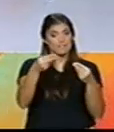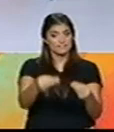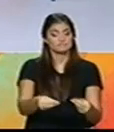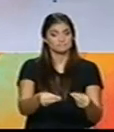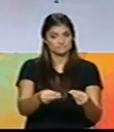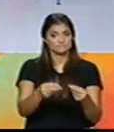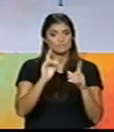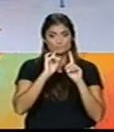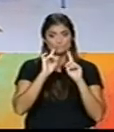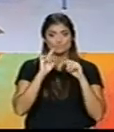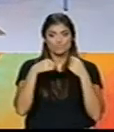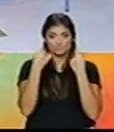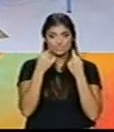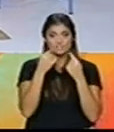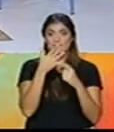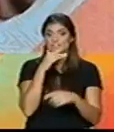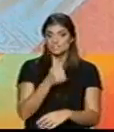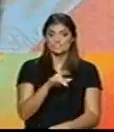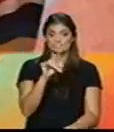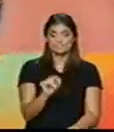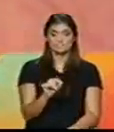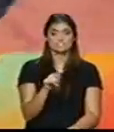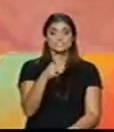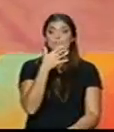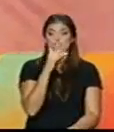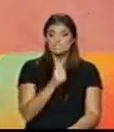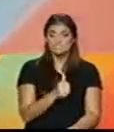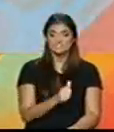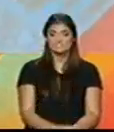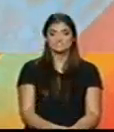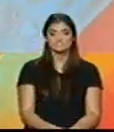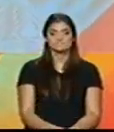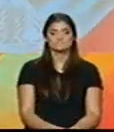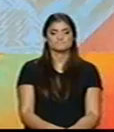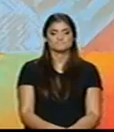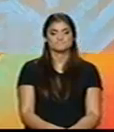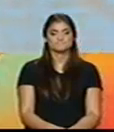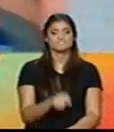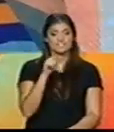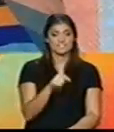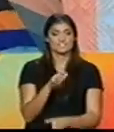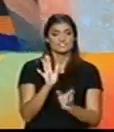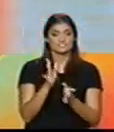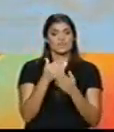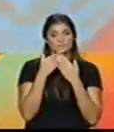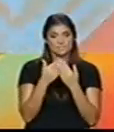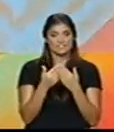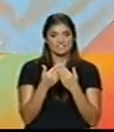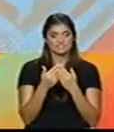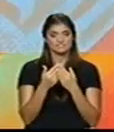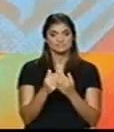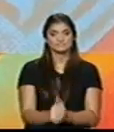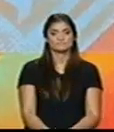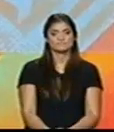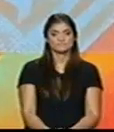Jorge como à Sónia. Este é para obrigada, a Sónia. Obrigada, Isabel. Aqui estamos nós na cozinha. Então na a receita está aqui, já está obrigado. Gosto.